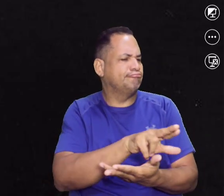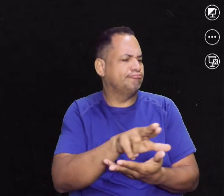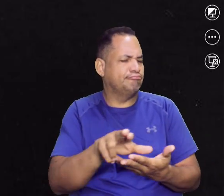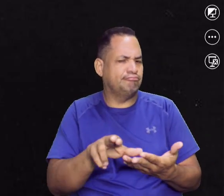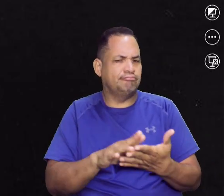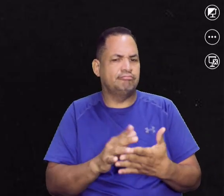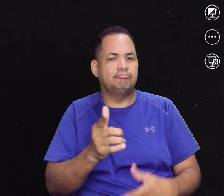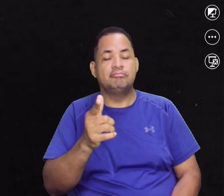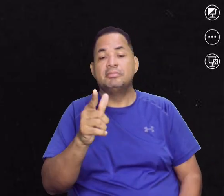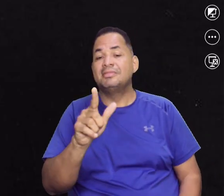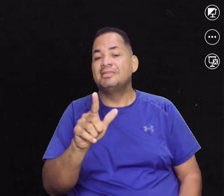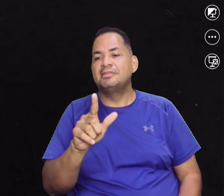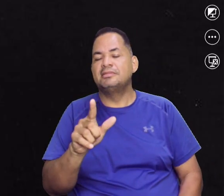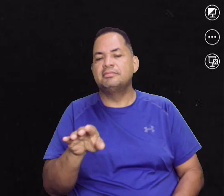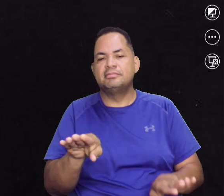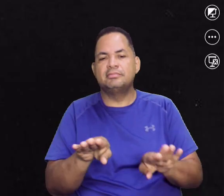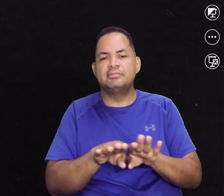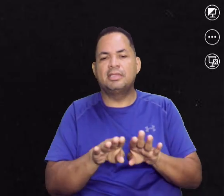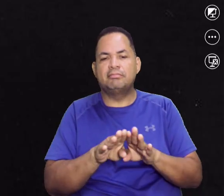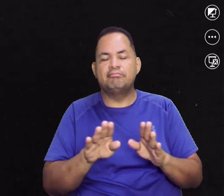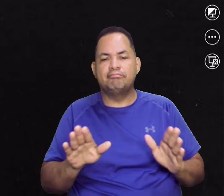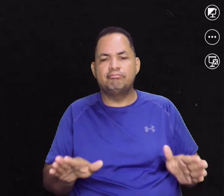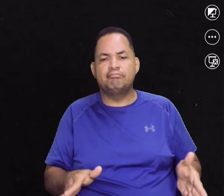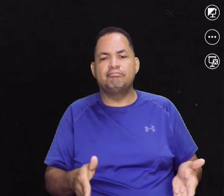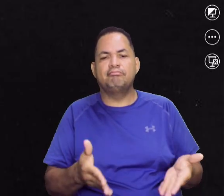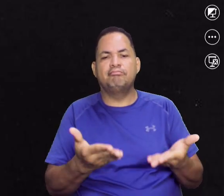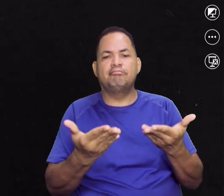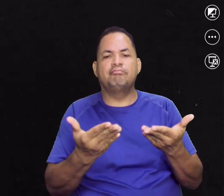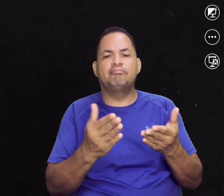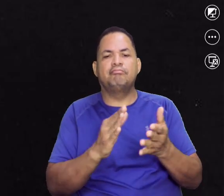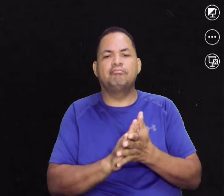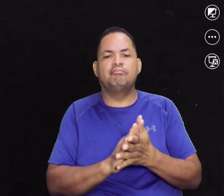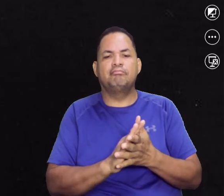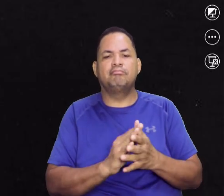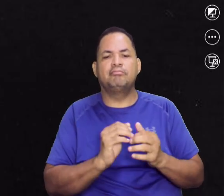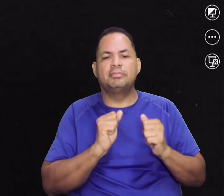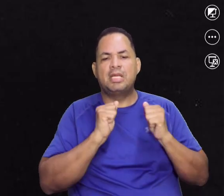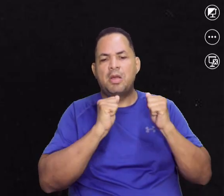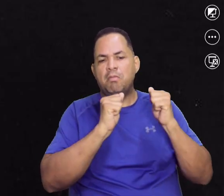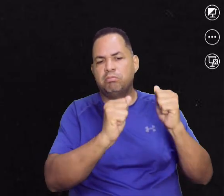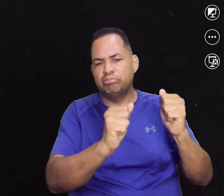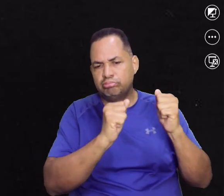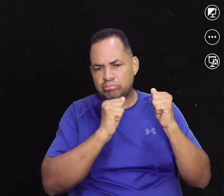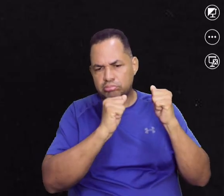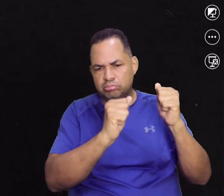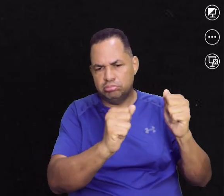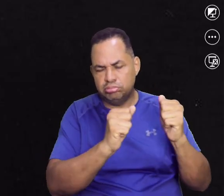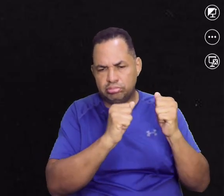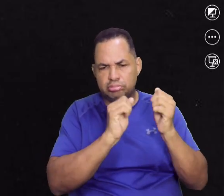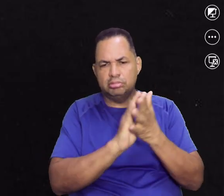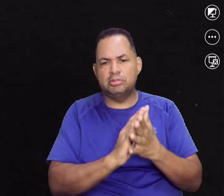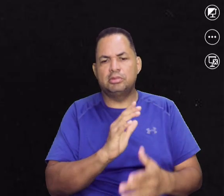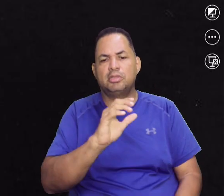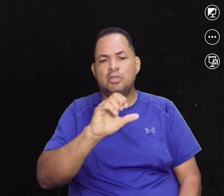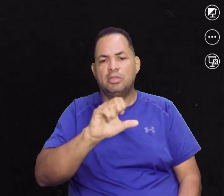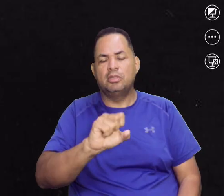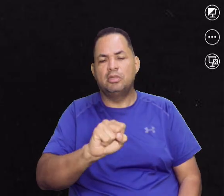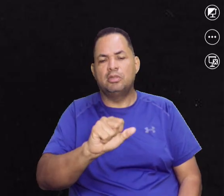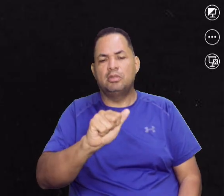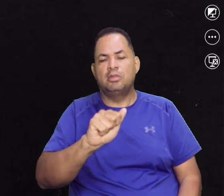num outro ato, ele vai promover o que nós chamamos de Marcha do Sal. Vocês